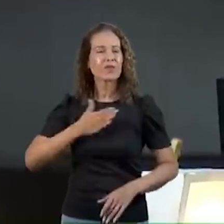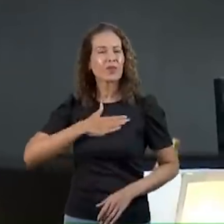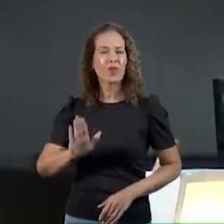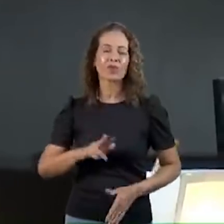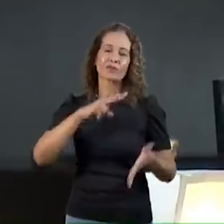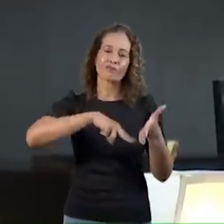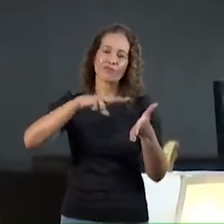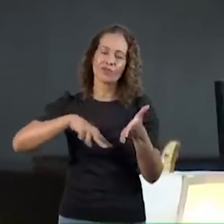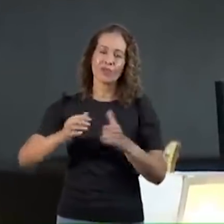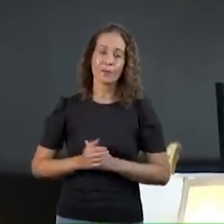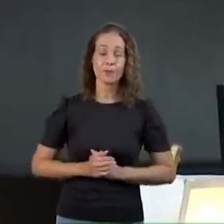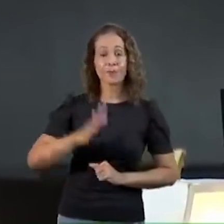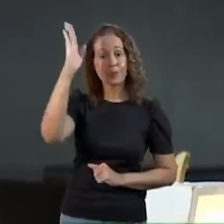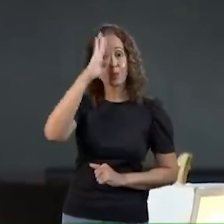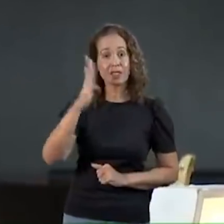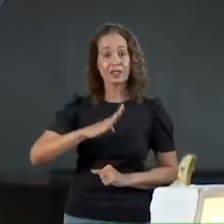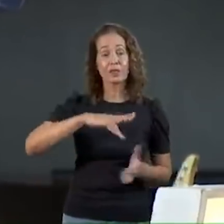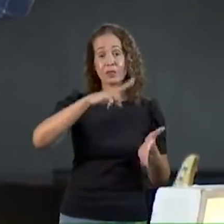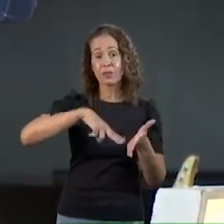No Brasil, ler é uma punição.